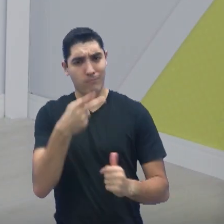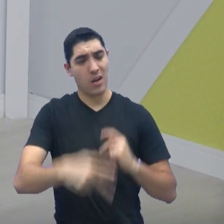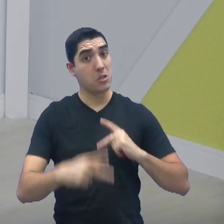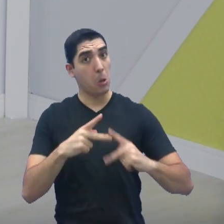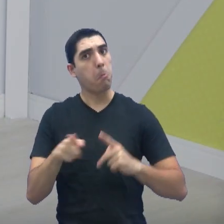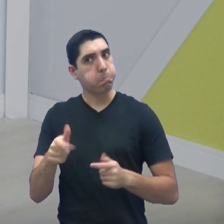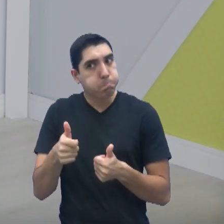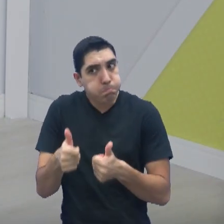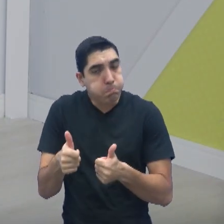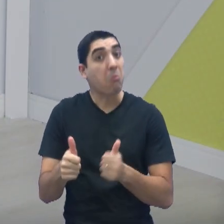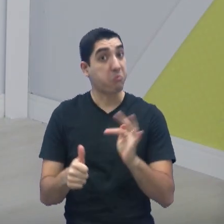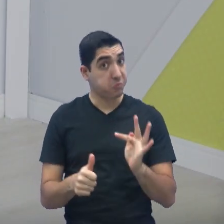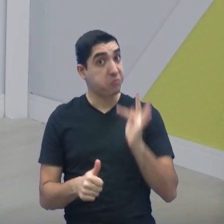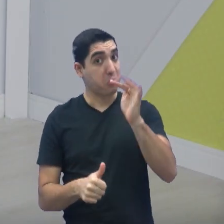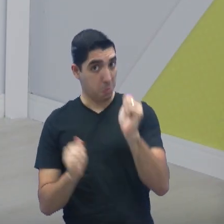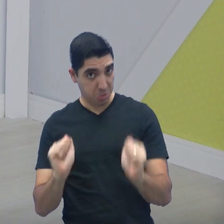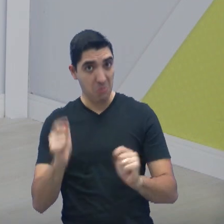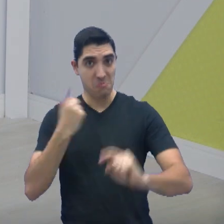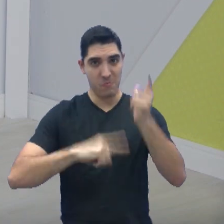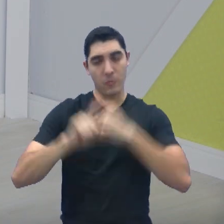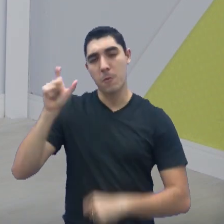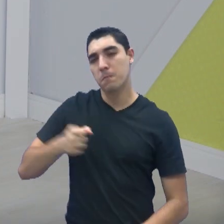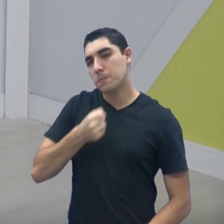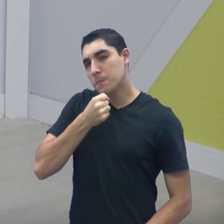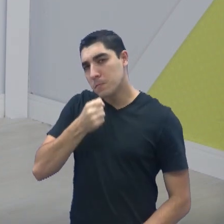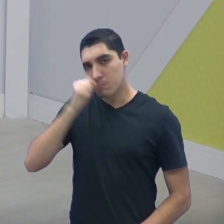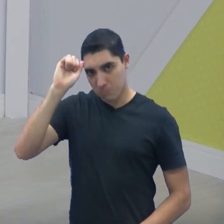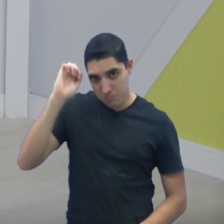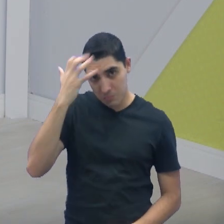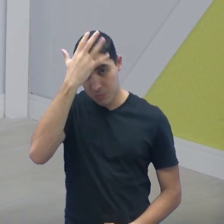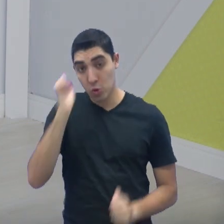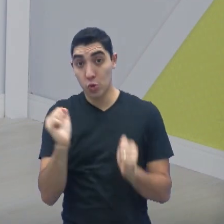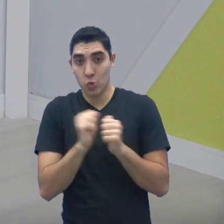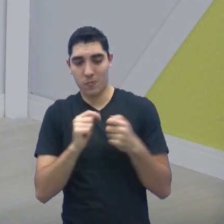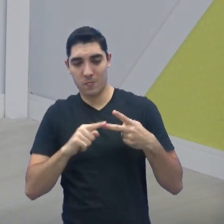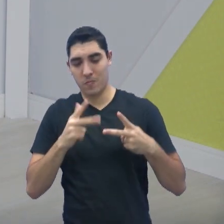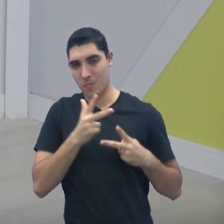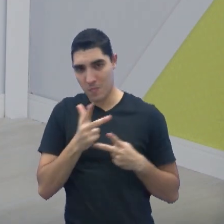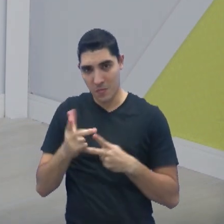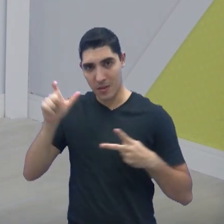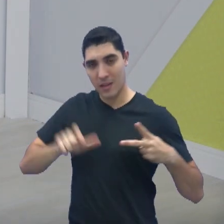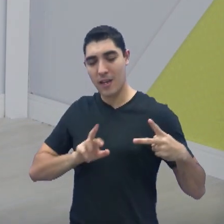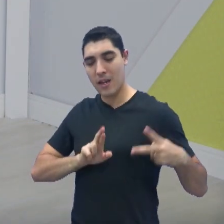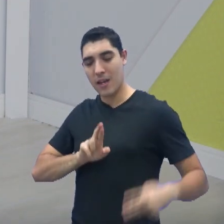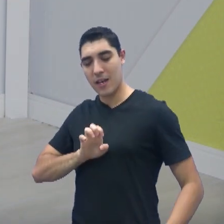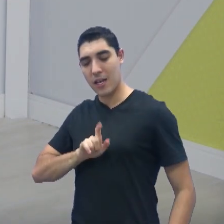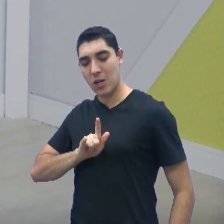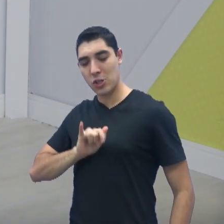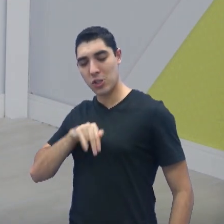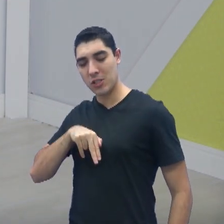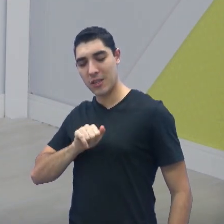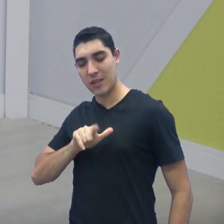Campos, na reportagem do Gabriel Campoy, com imagens do Reginaldo Casulo. Solta, Matheus!